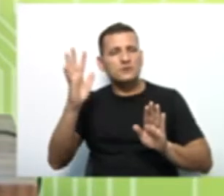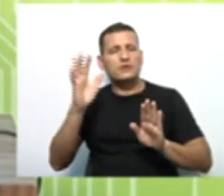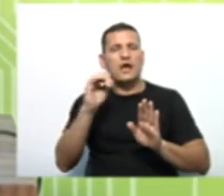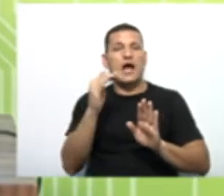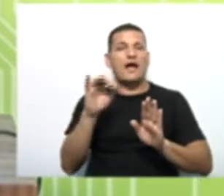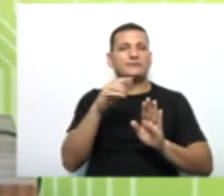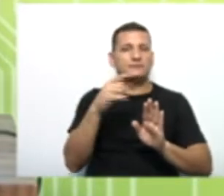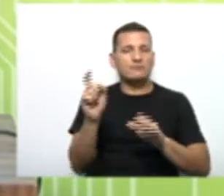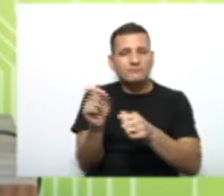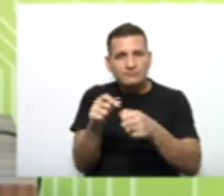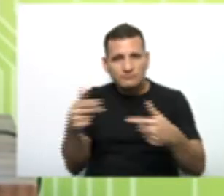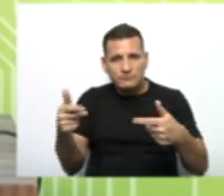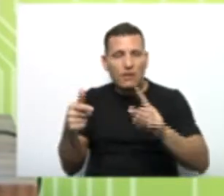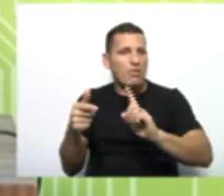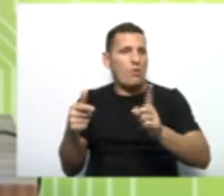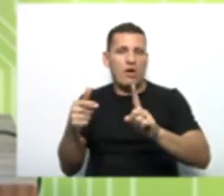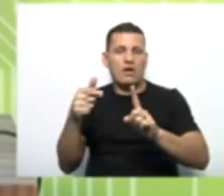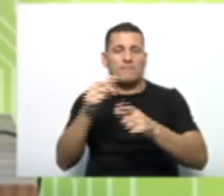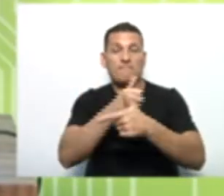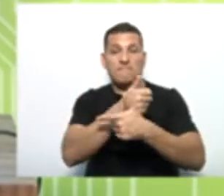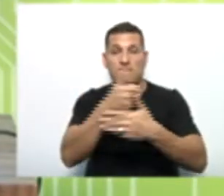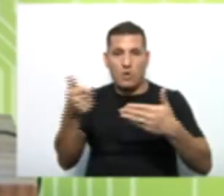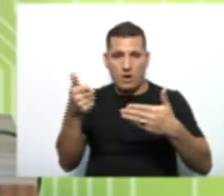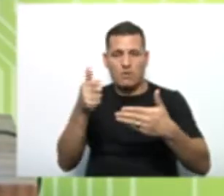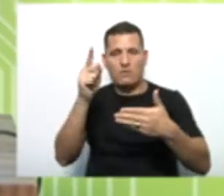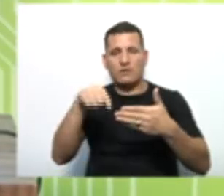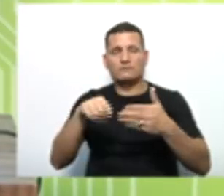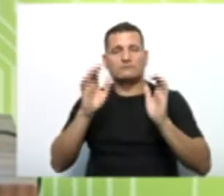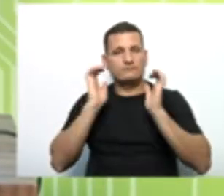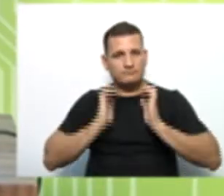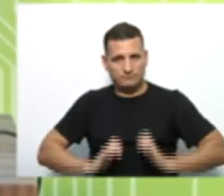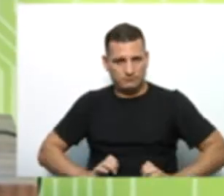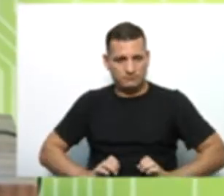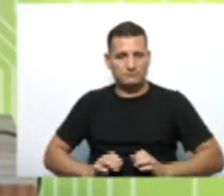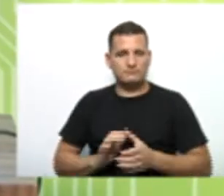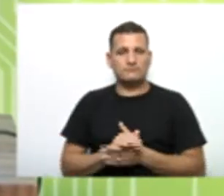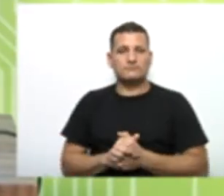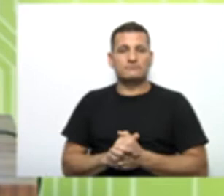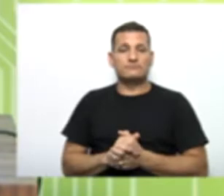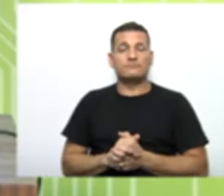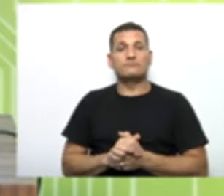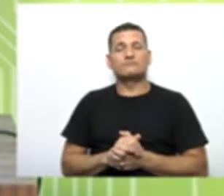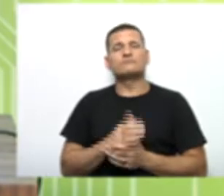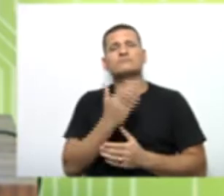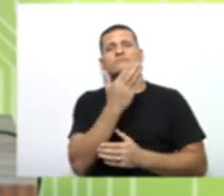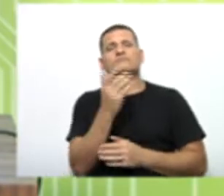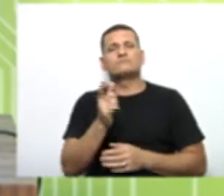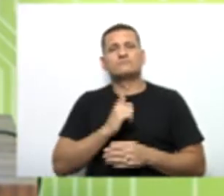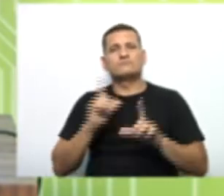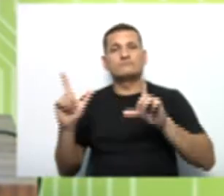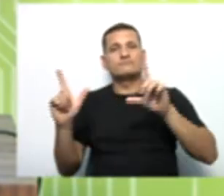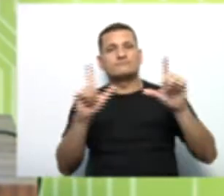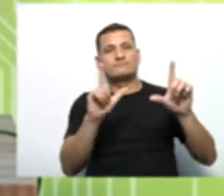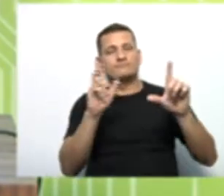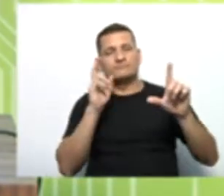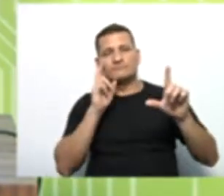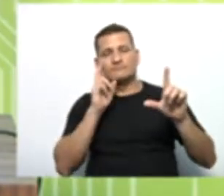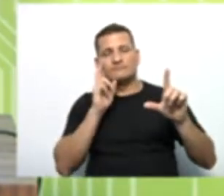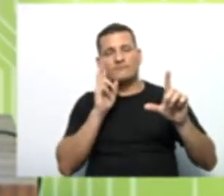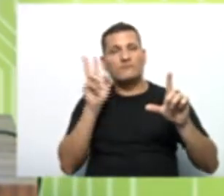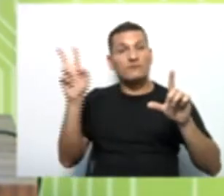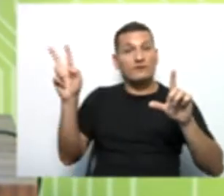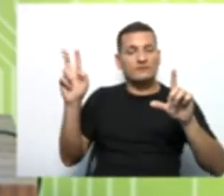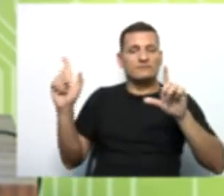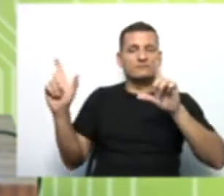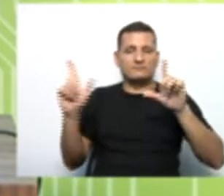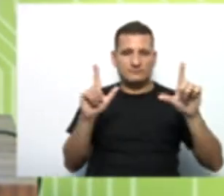nós não estamos mais falando da moral, nós estamos falando da ética. A gente preparou um quadro aqui para a gente revisar esse tema, que